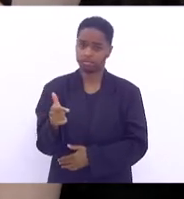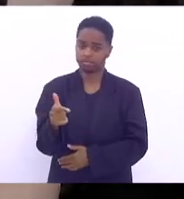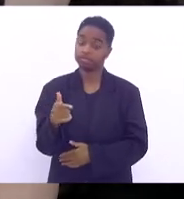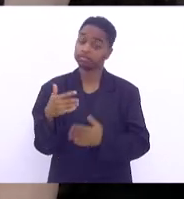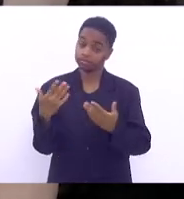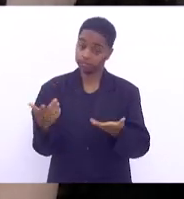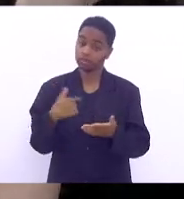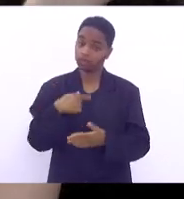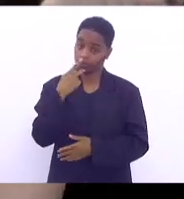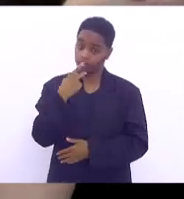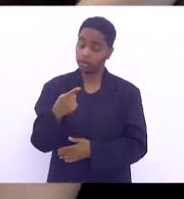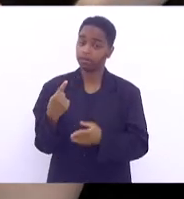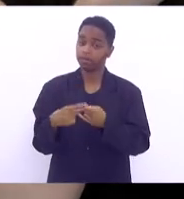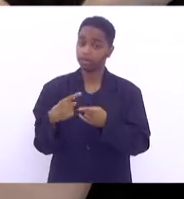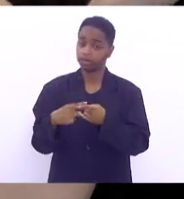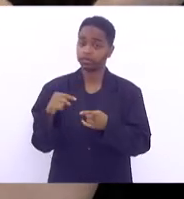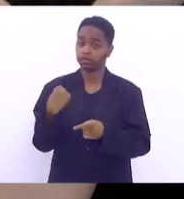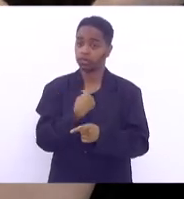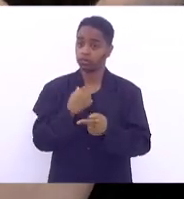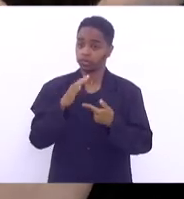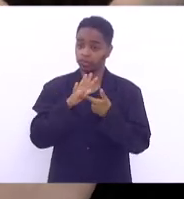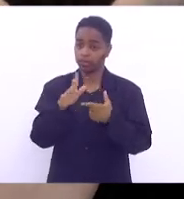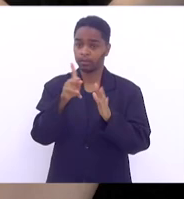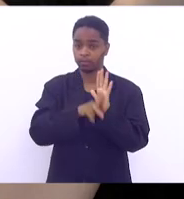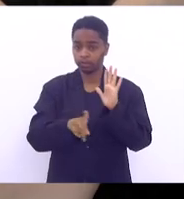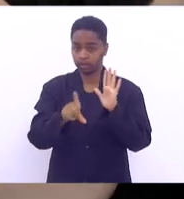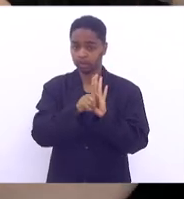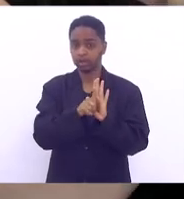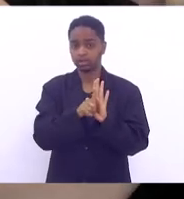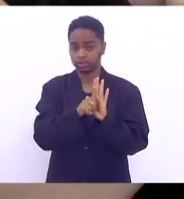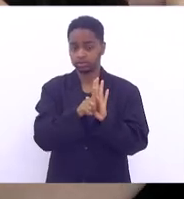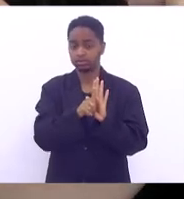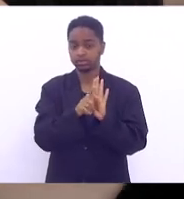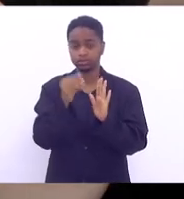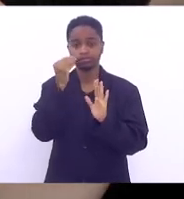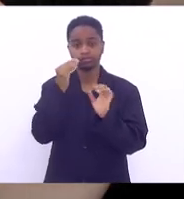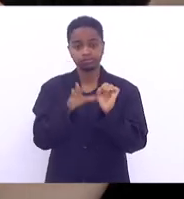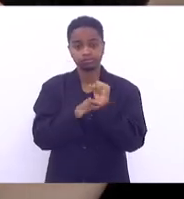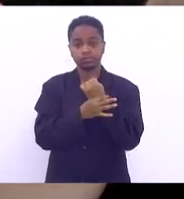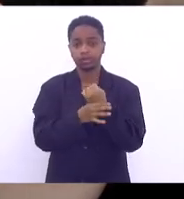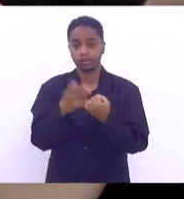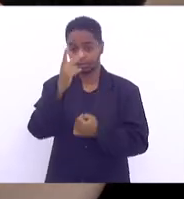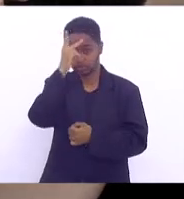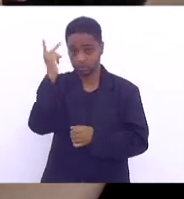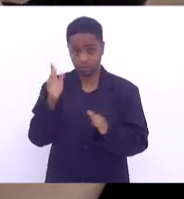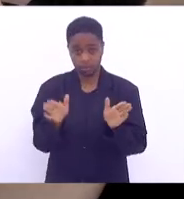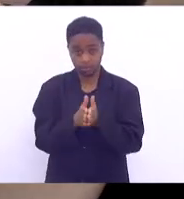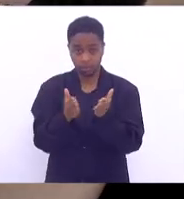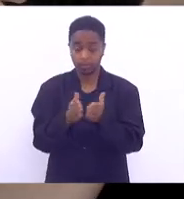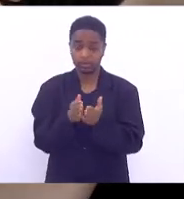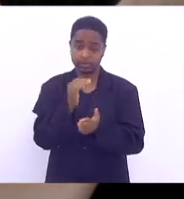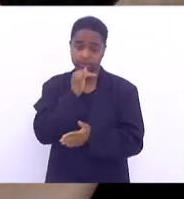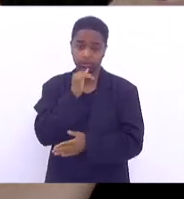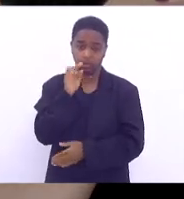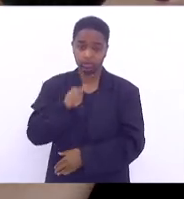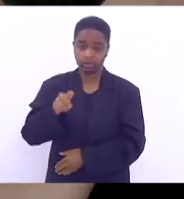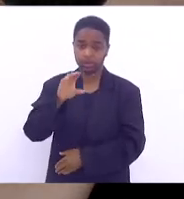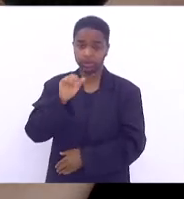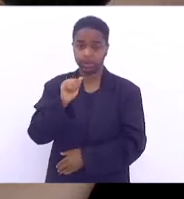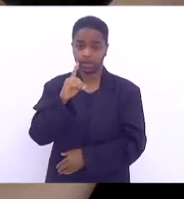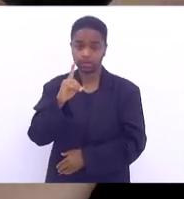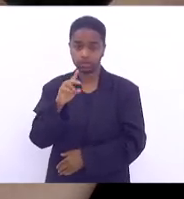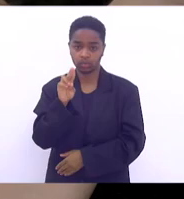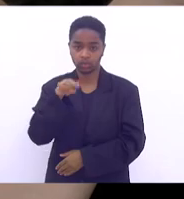Eu estou falando isso porque a gente apresentou um projeto de lei para garantir que as pessoas empobrecidas, que estão no Cade Único, tenham um